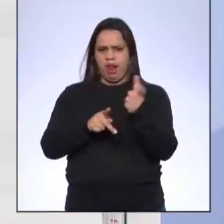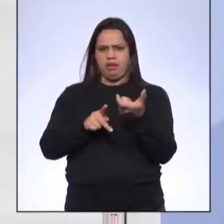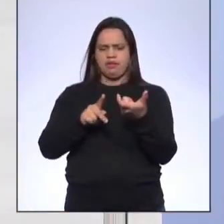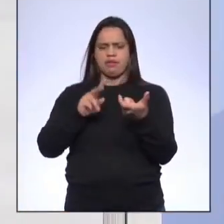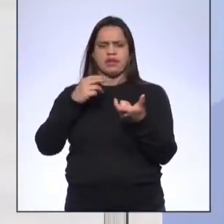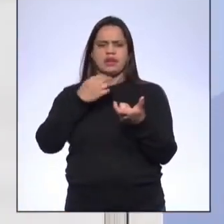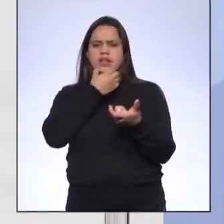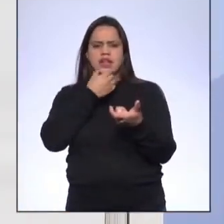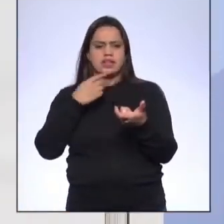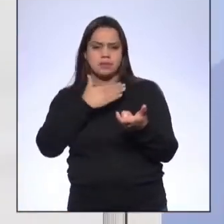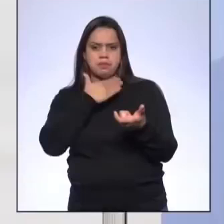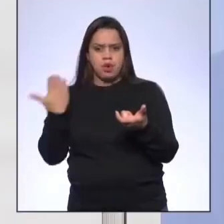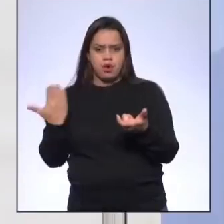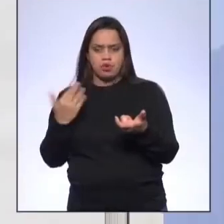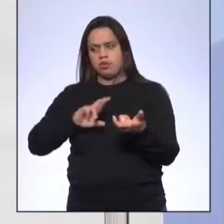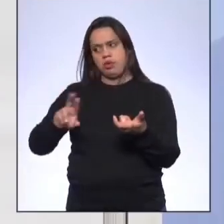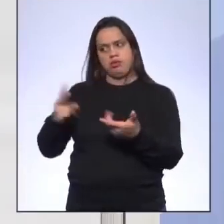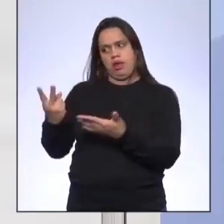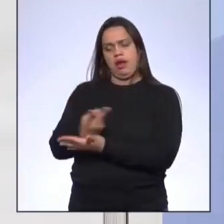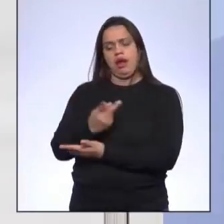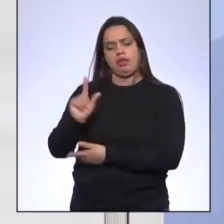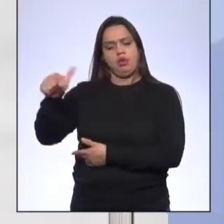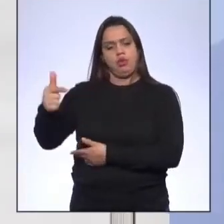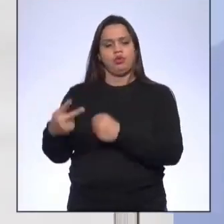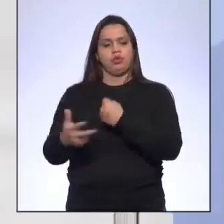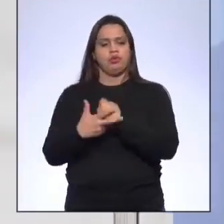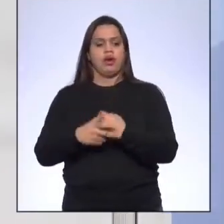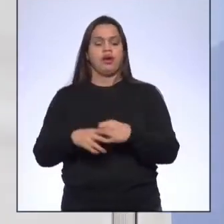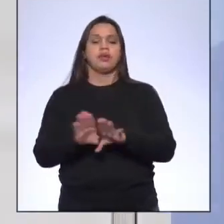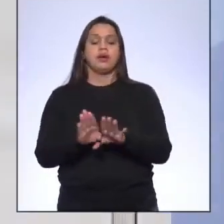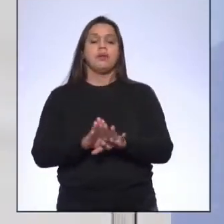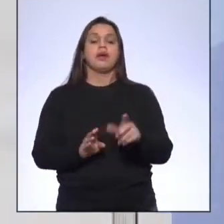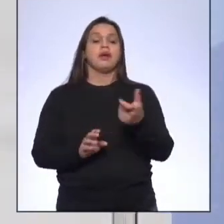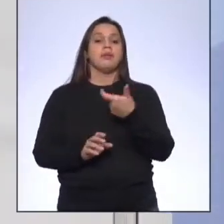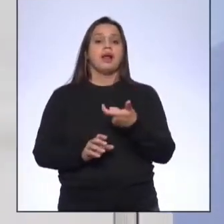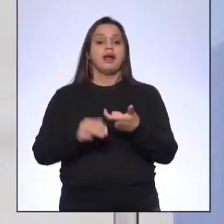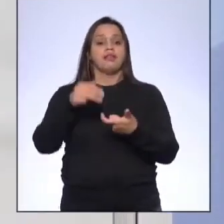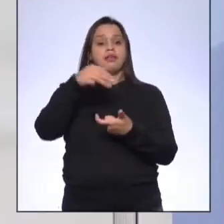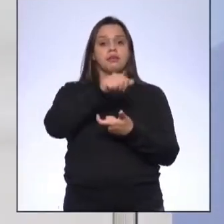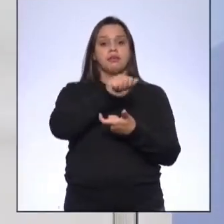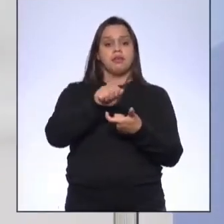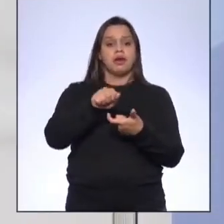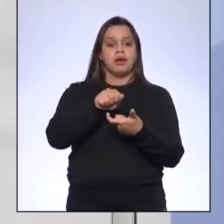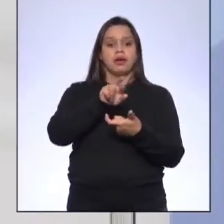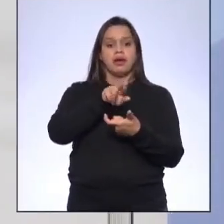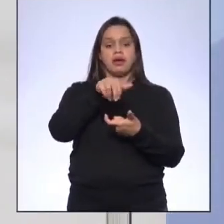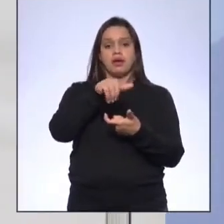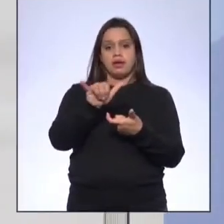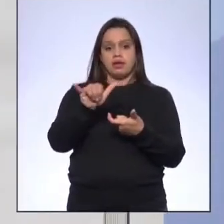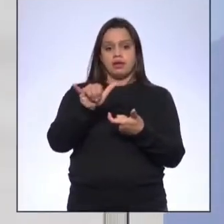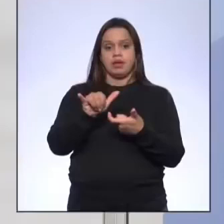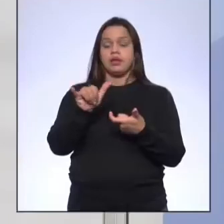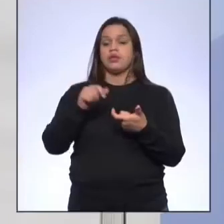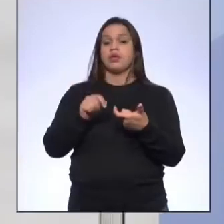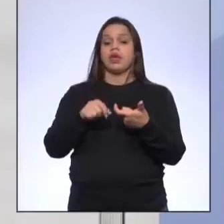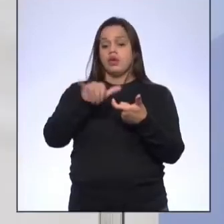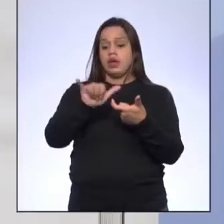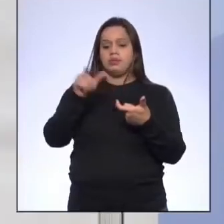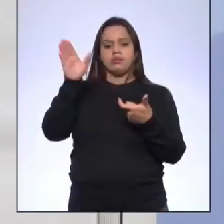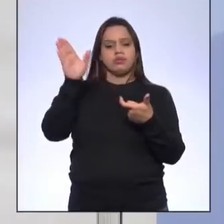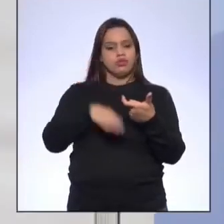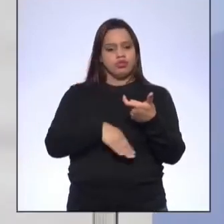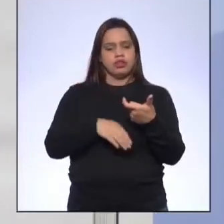outro verbo. E a palavra Mary? Antes do Y é uma consoante. Eu corto, troco por I, acrescento o